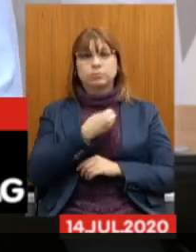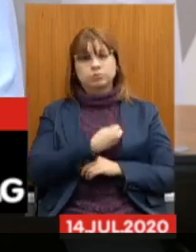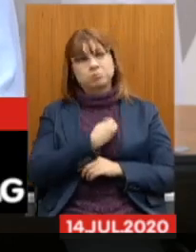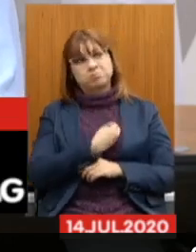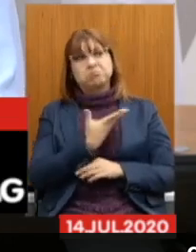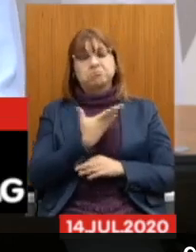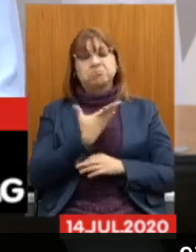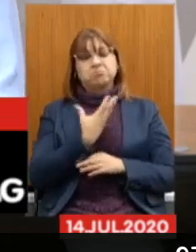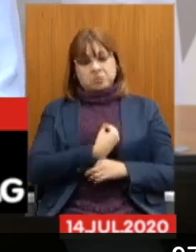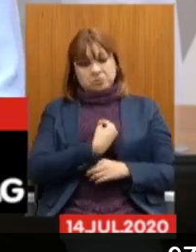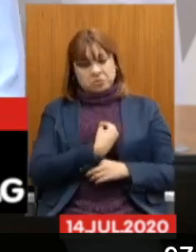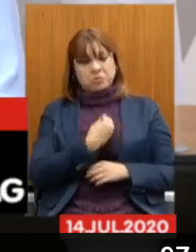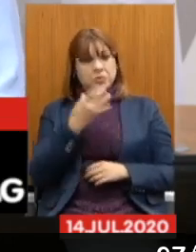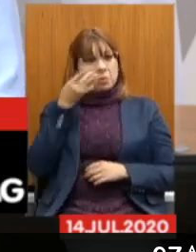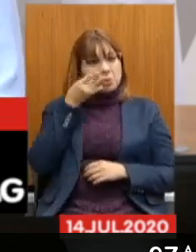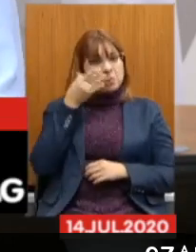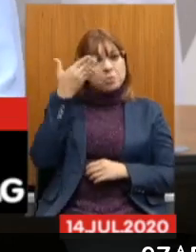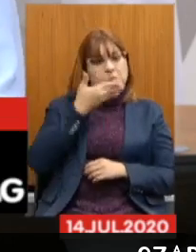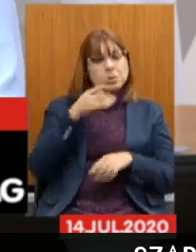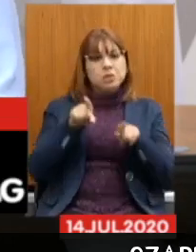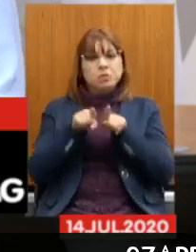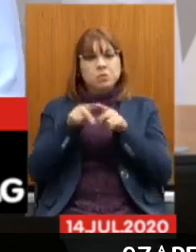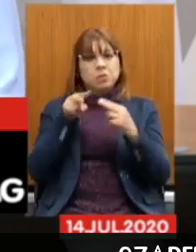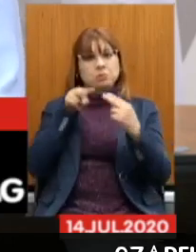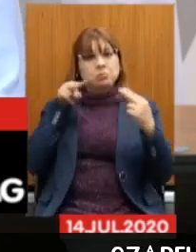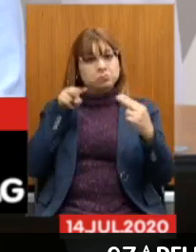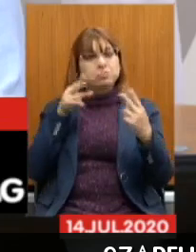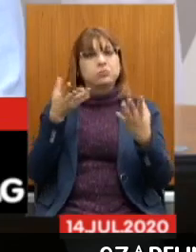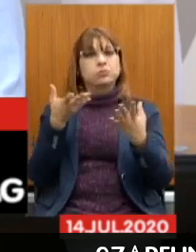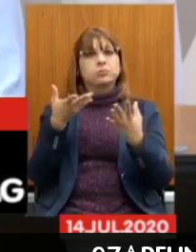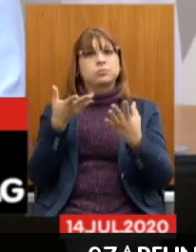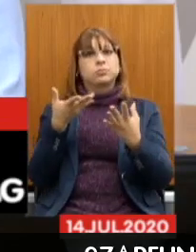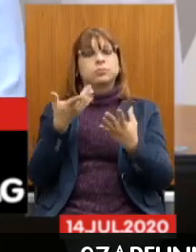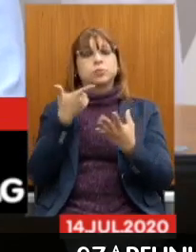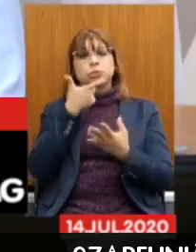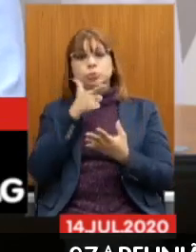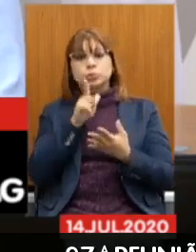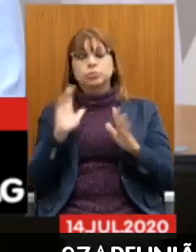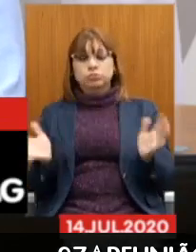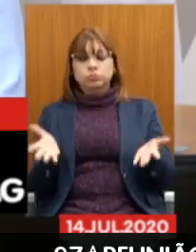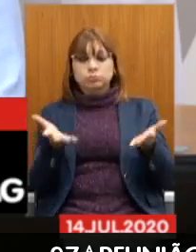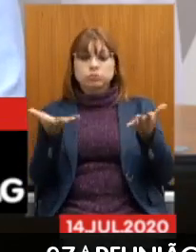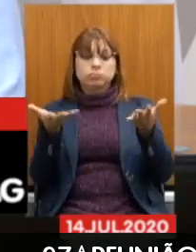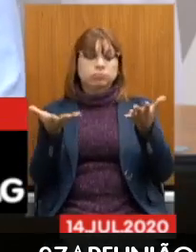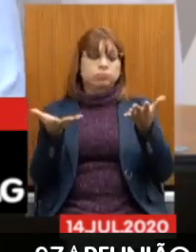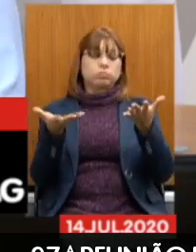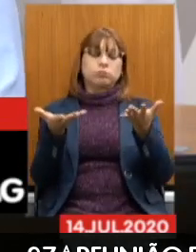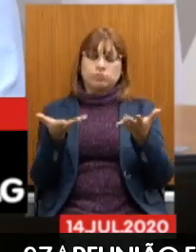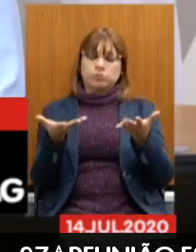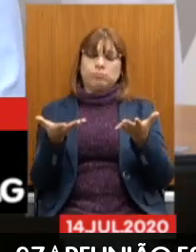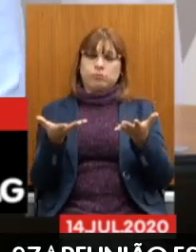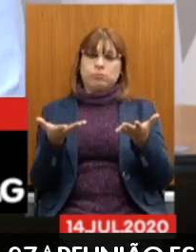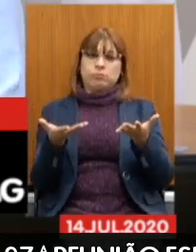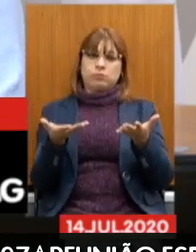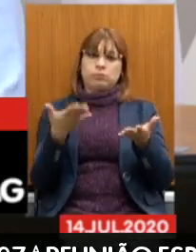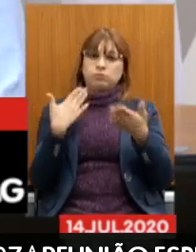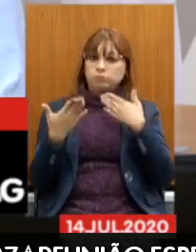remoto, assegurando o debate e a participação popular, sem quebrar os critérios de isolamento social.